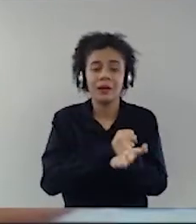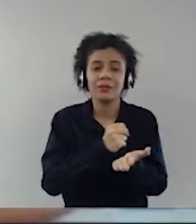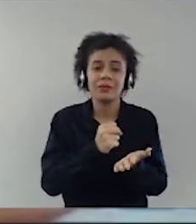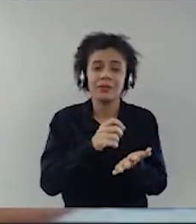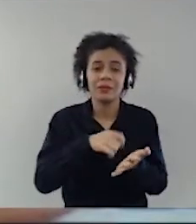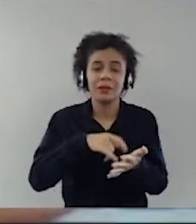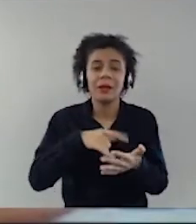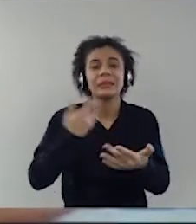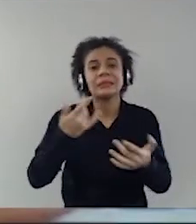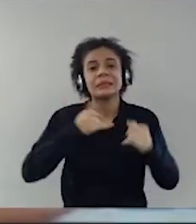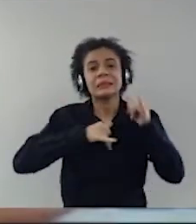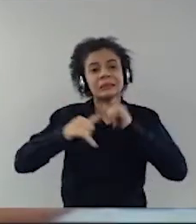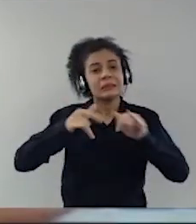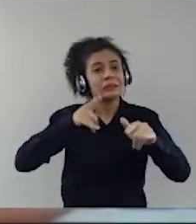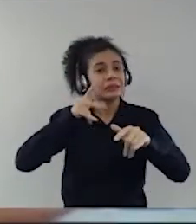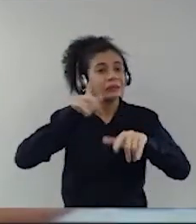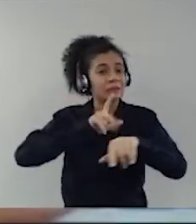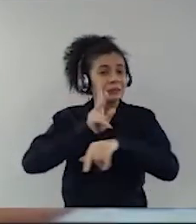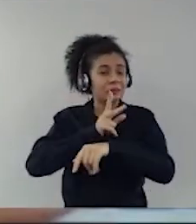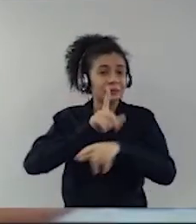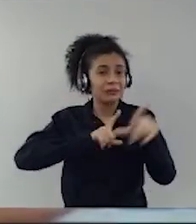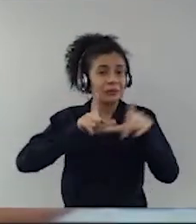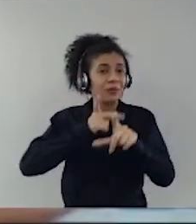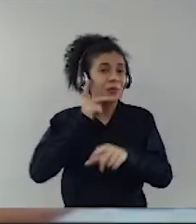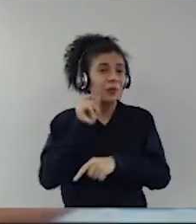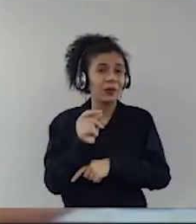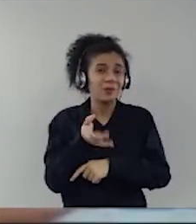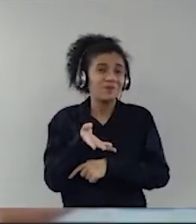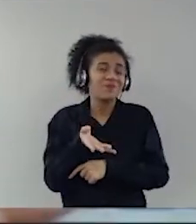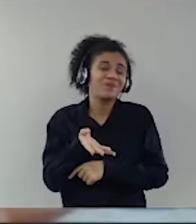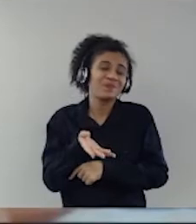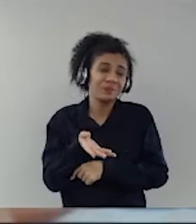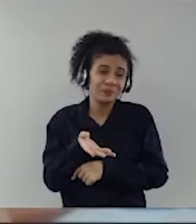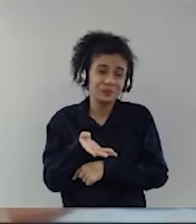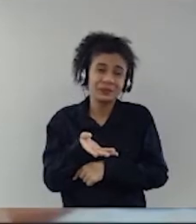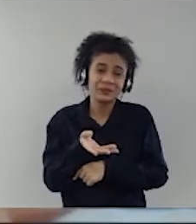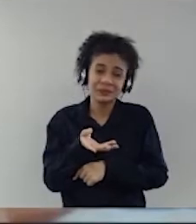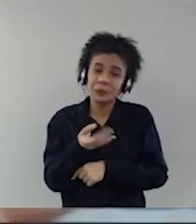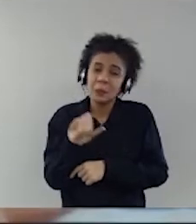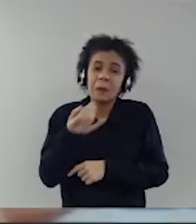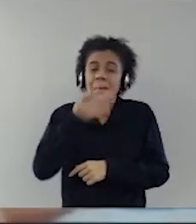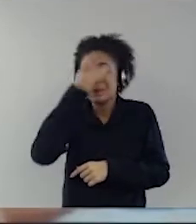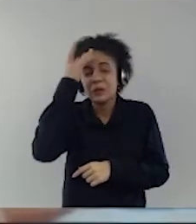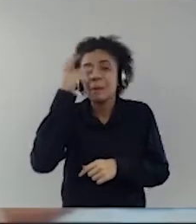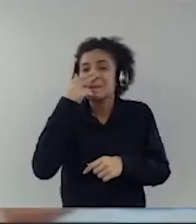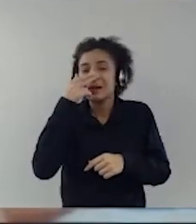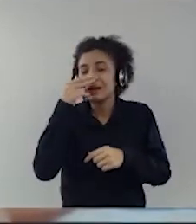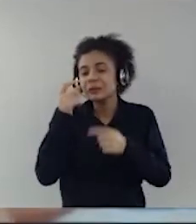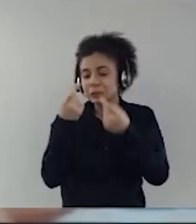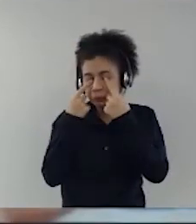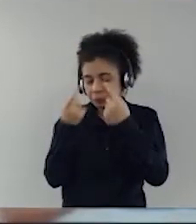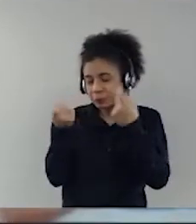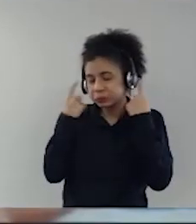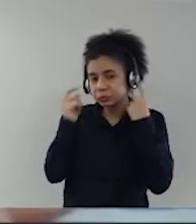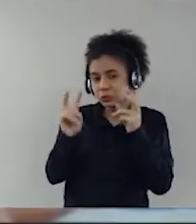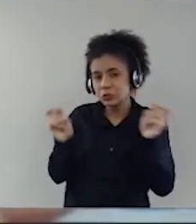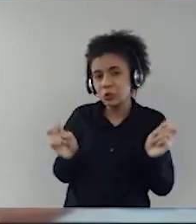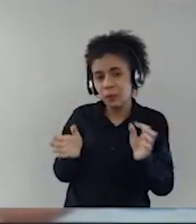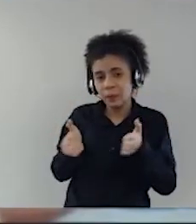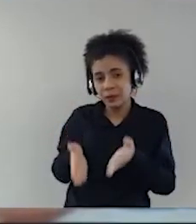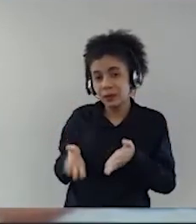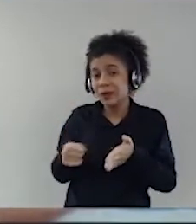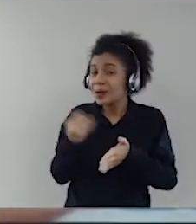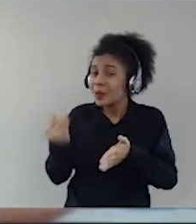as notícias na imprensa não são nesse sentido. Isso talvez não seja tão importante. É mais importante, e